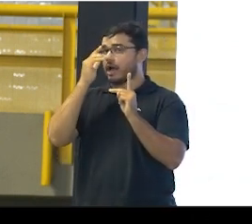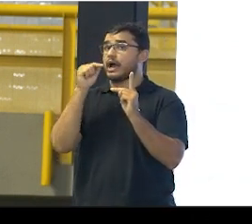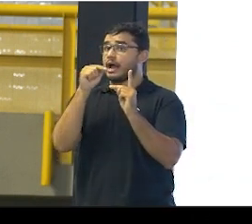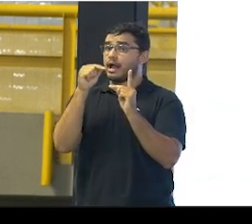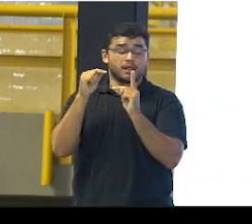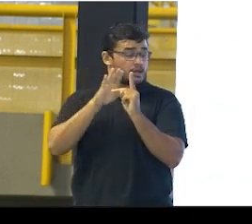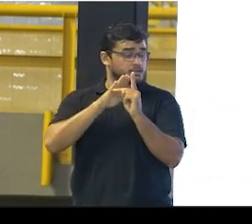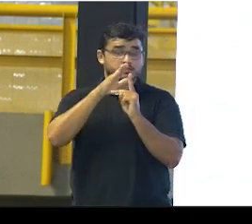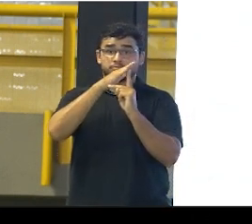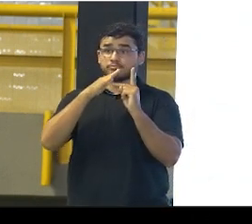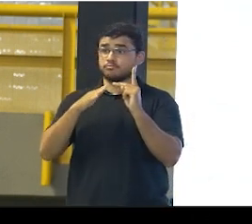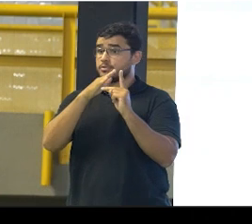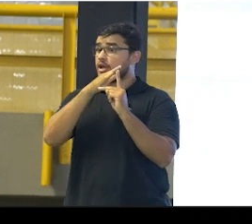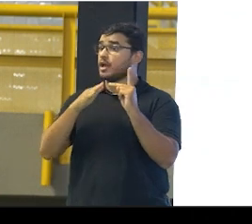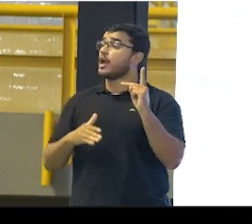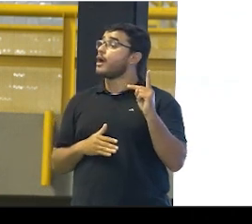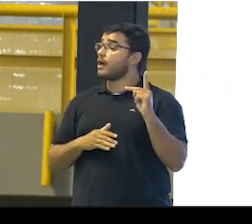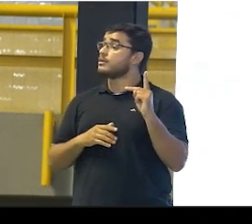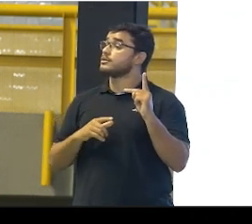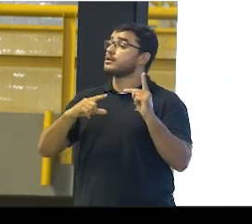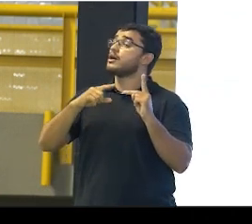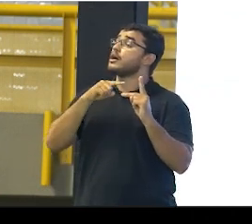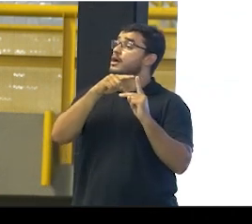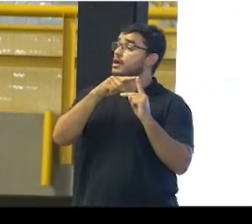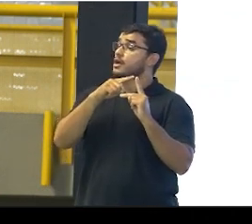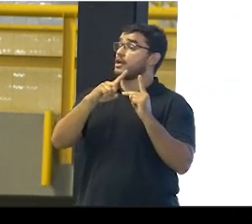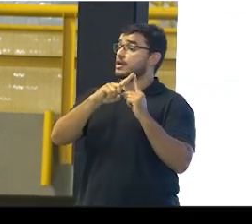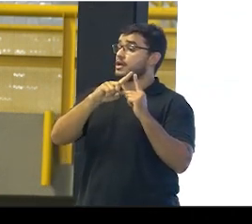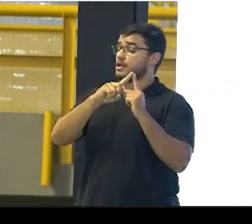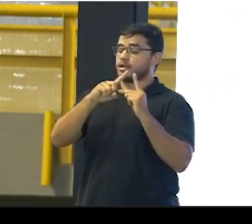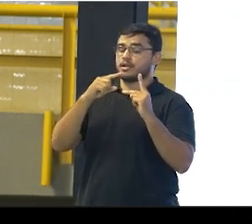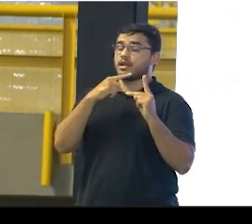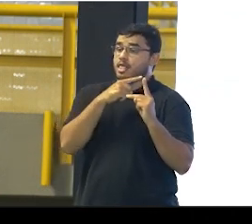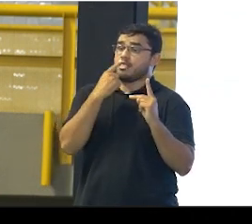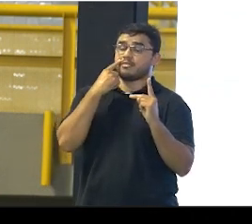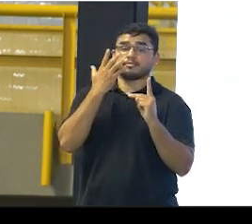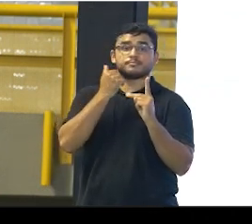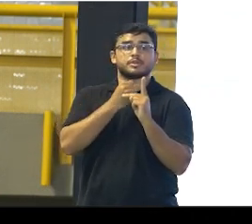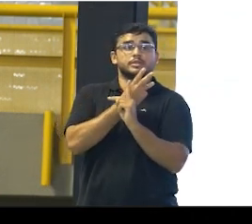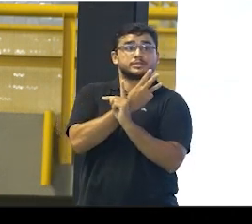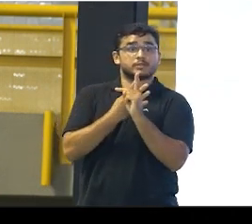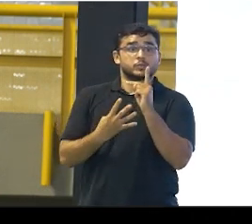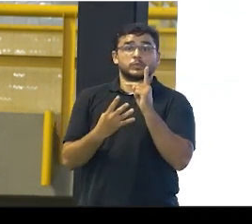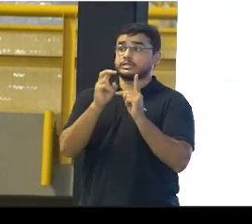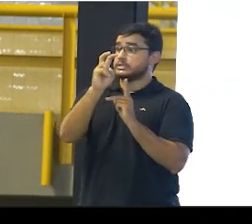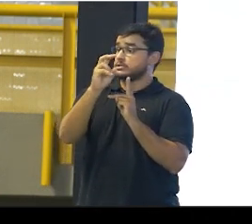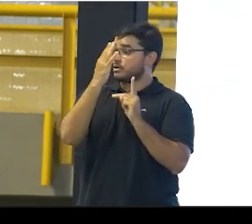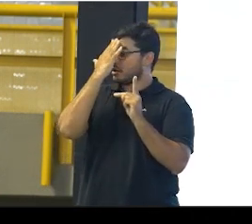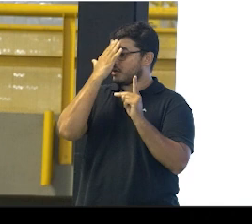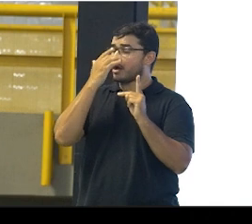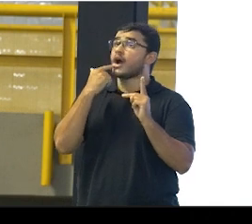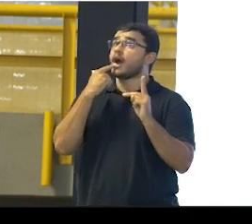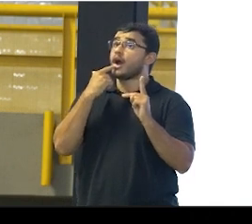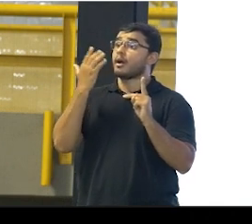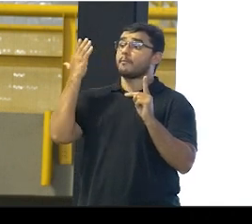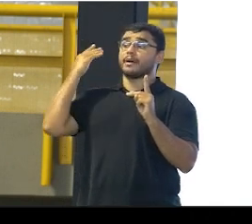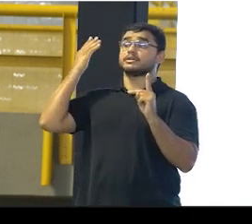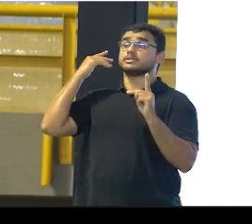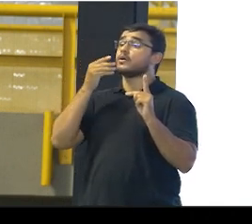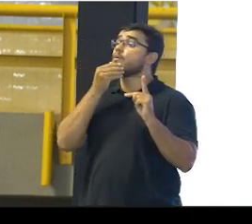Pitágoras começou trabalhando com um triângulo chamado de triângulo 3, 4, 5, porque ele criou uma relação que era a